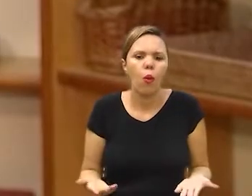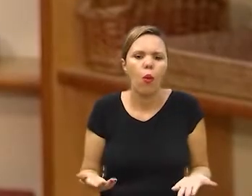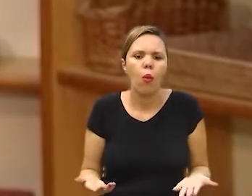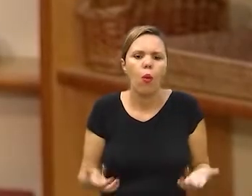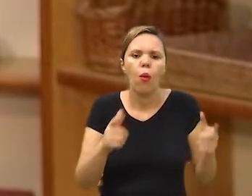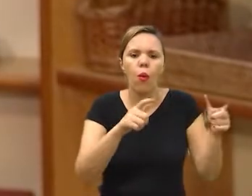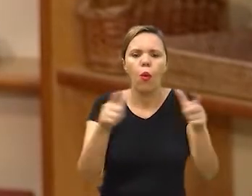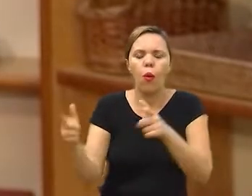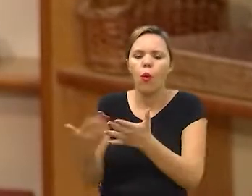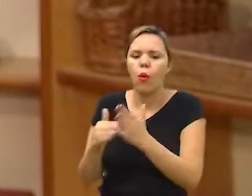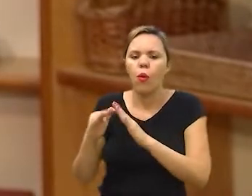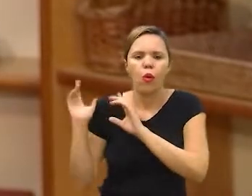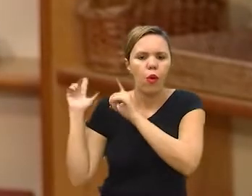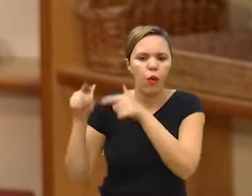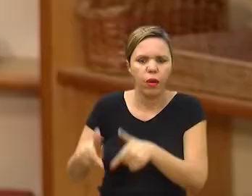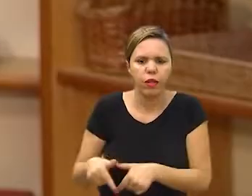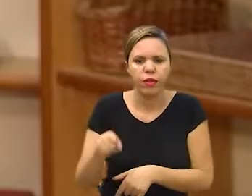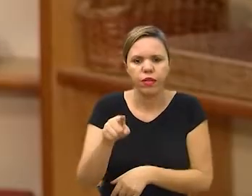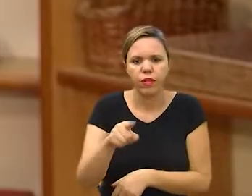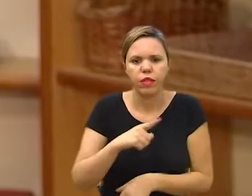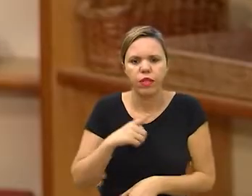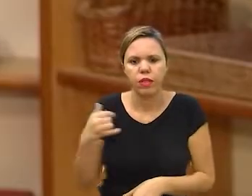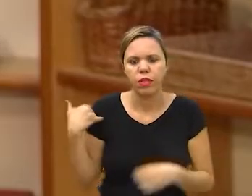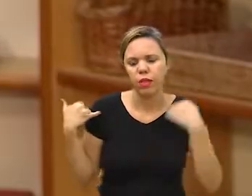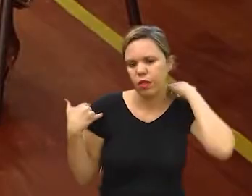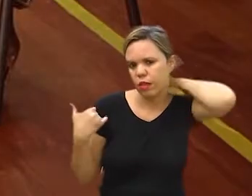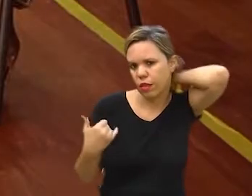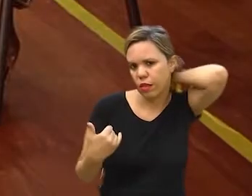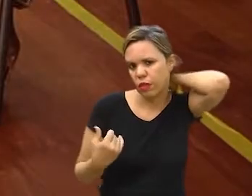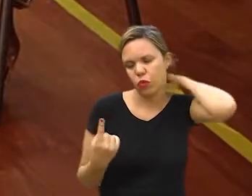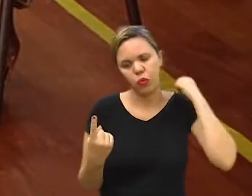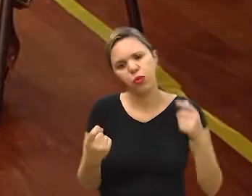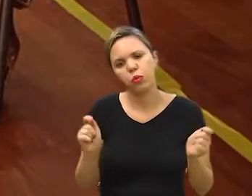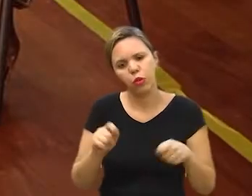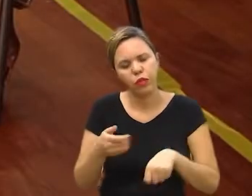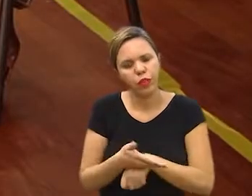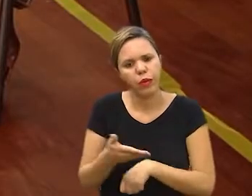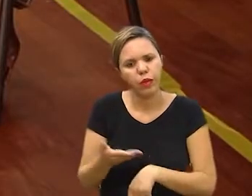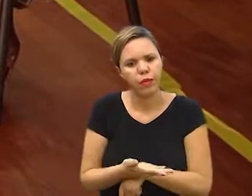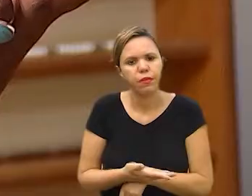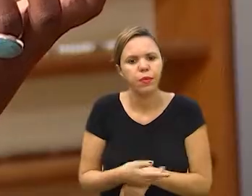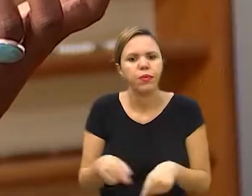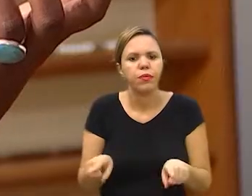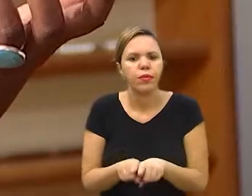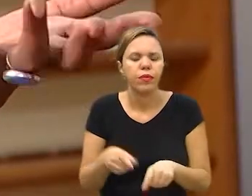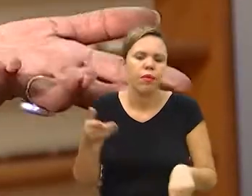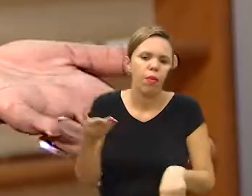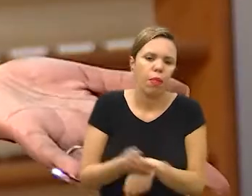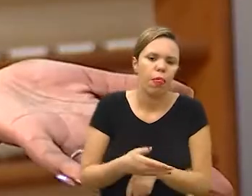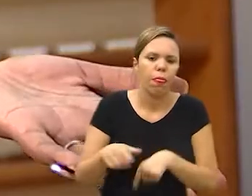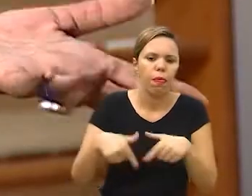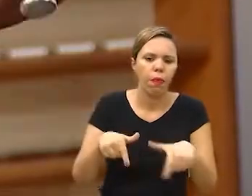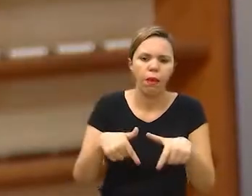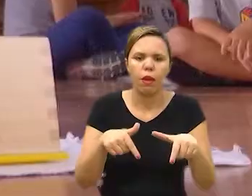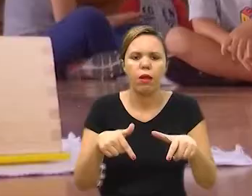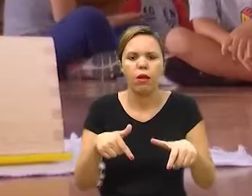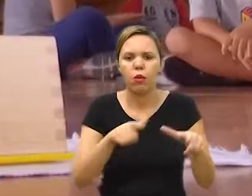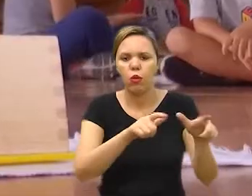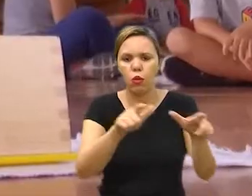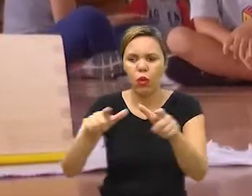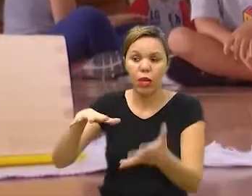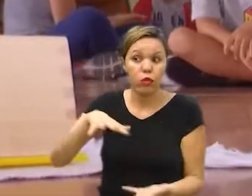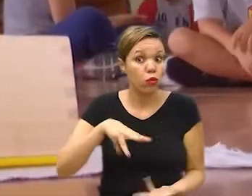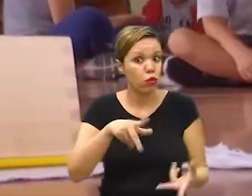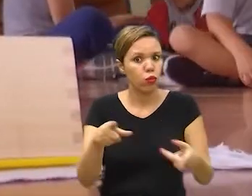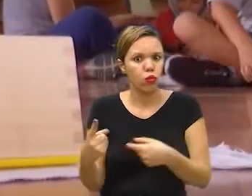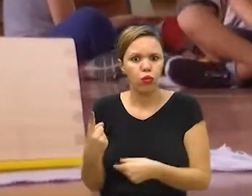a não ser uma escola tradicional, em que você tem uma idade única que você pode frequentar? Se a gente for pensar no mercado de trabalho, qualquer outro lugar do mundo. É.